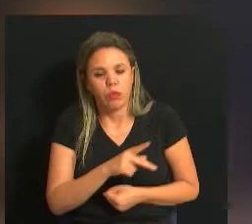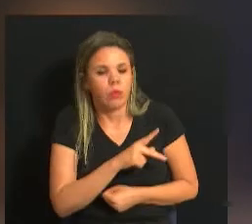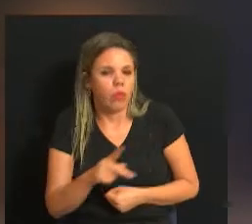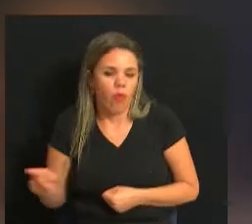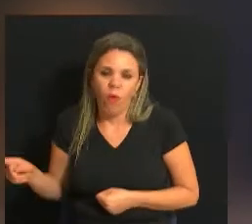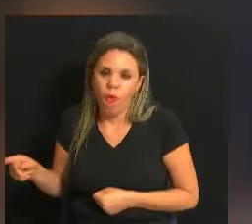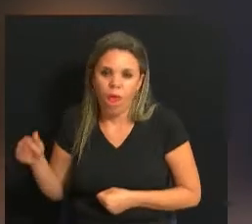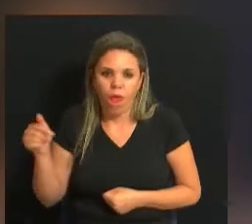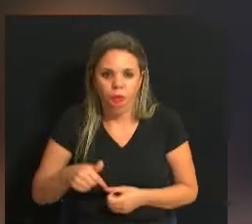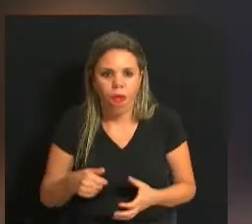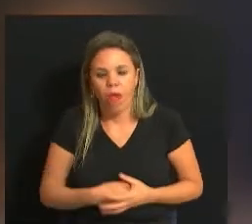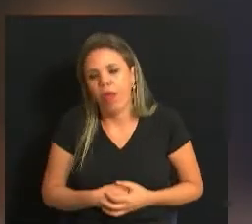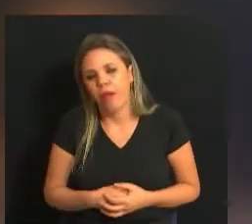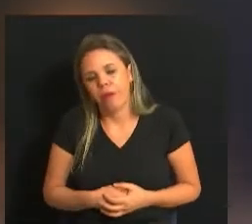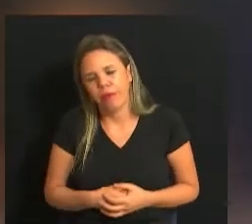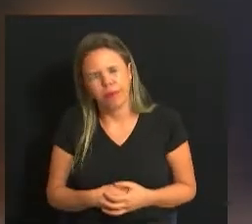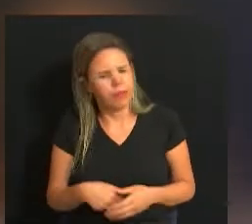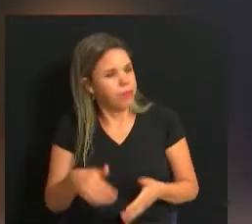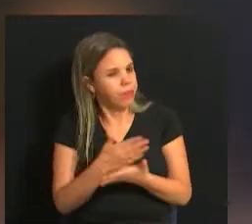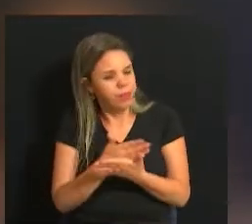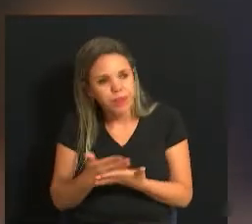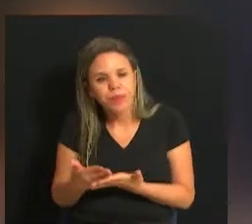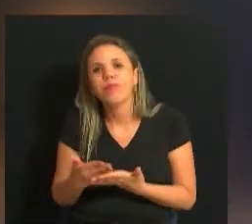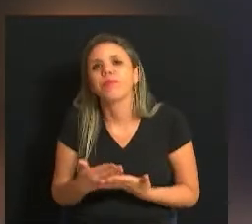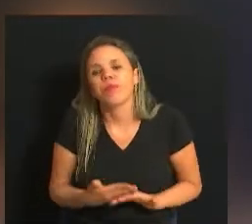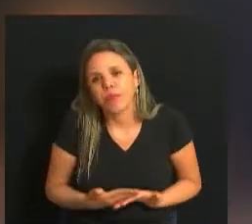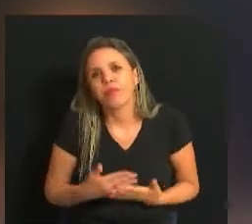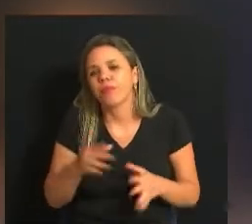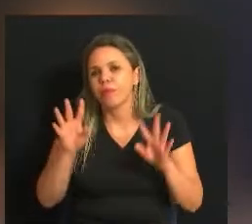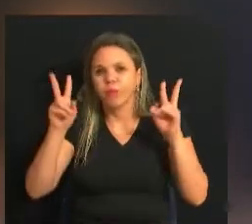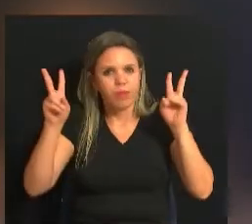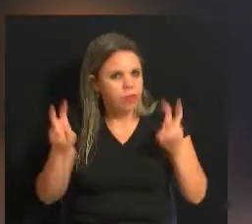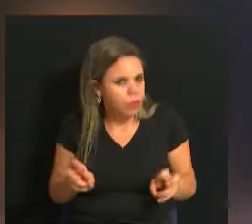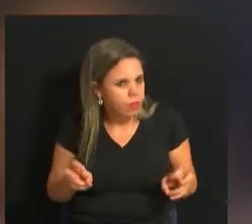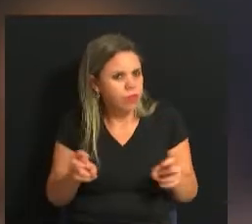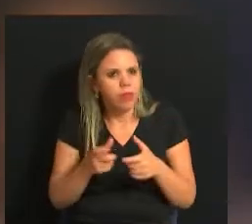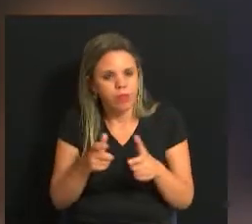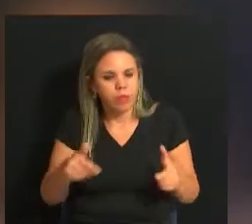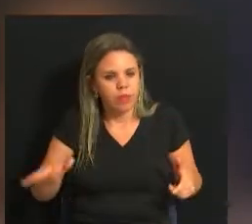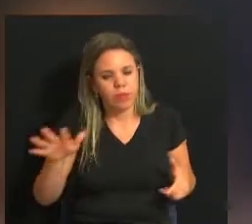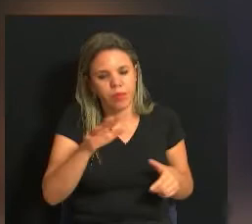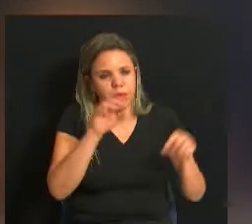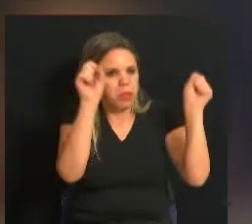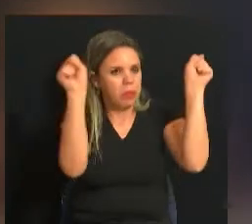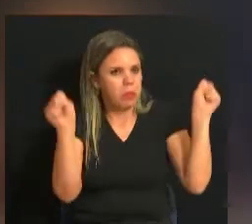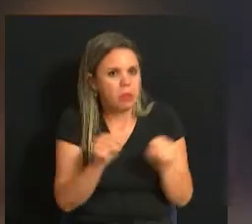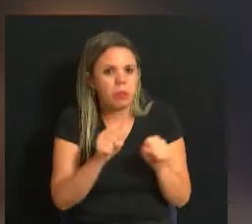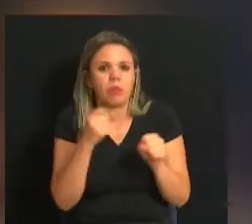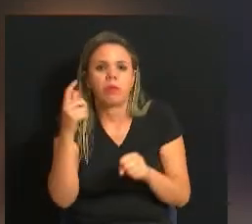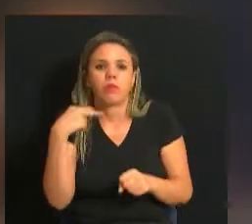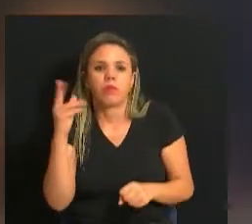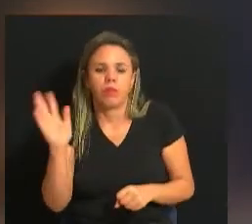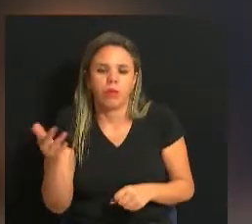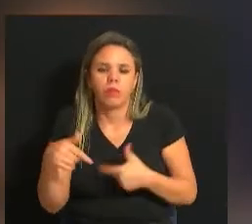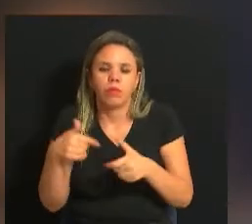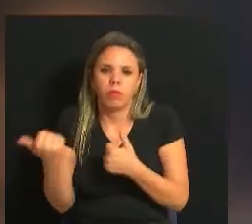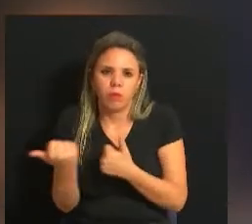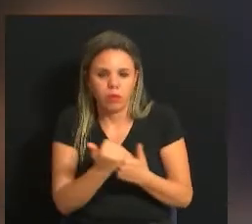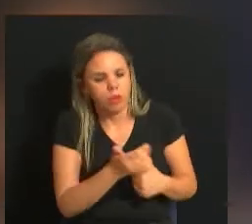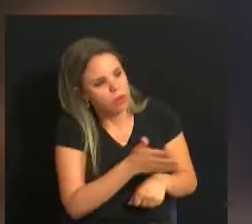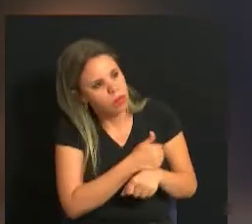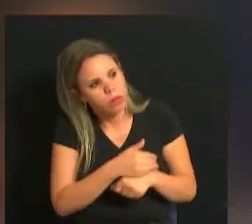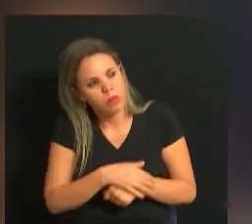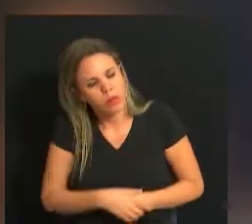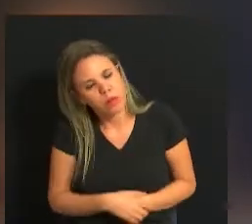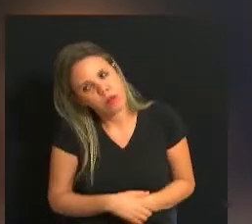da Mulher e nós começamos, então, a tratar de forma bastante sistemática. Outros vereadores já tinham trabalhado antes, né?